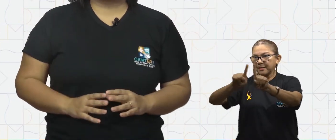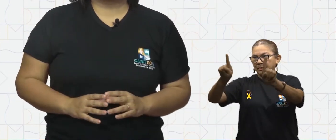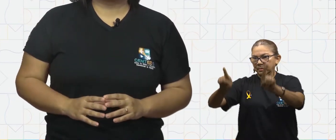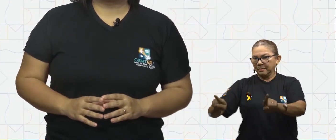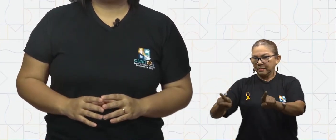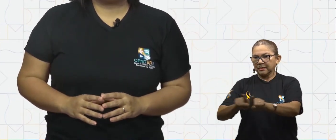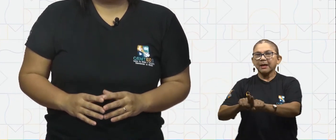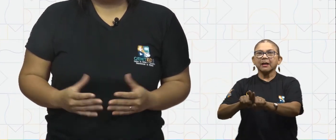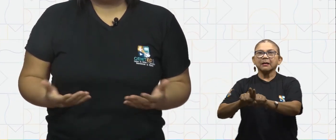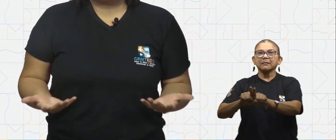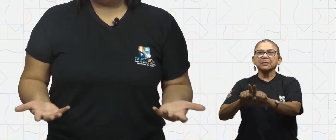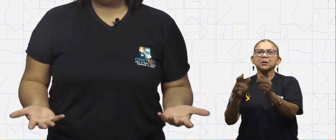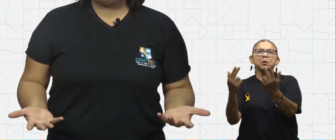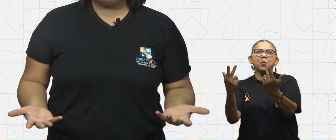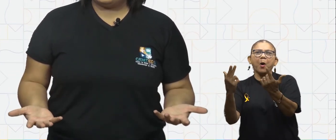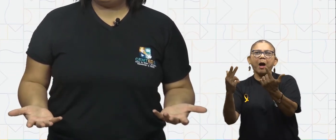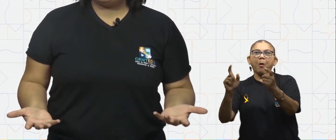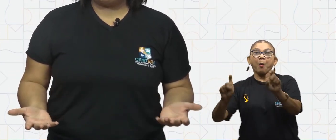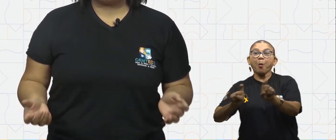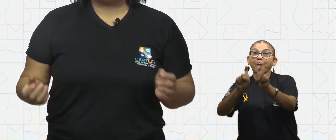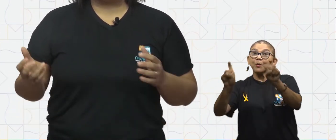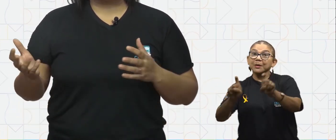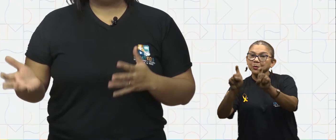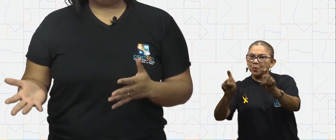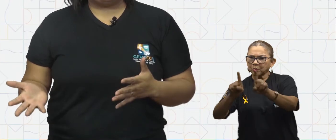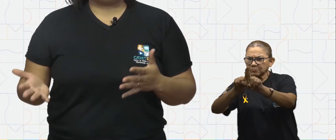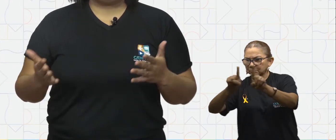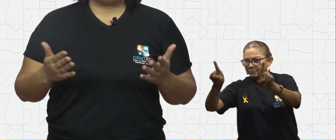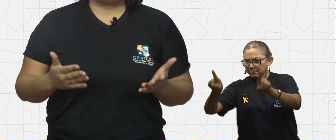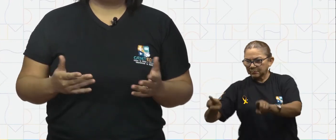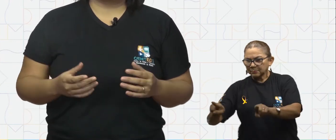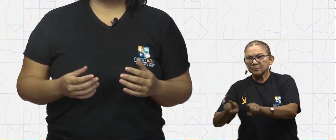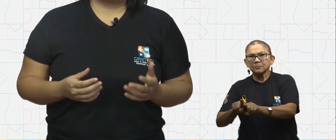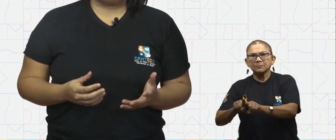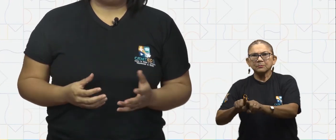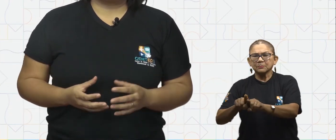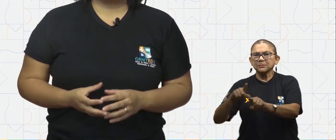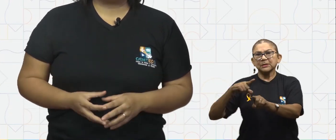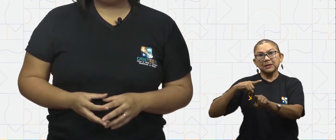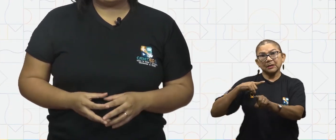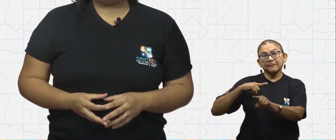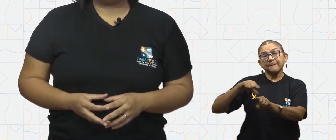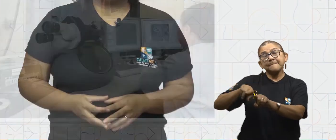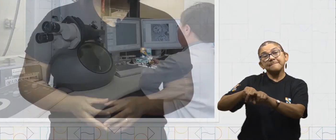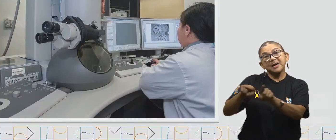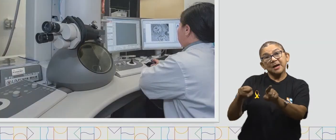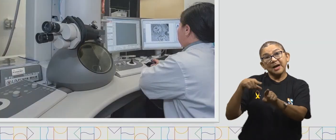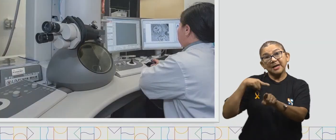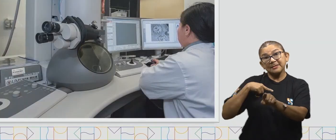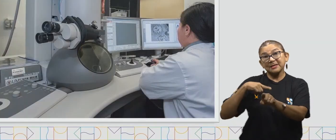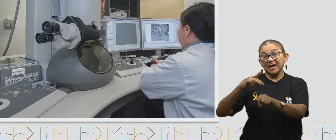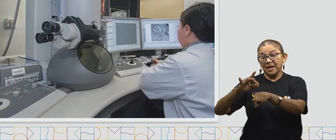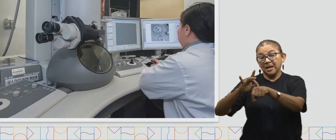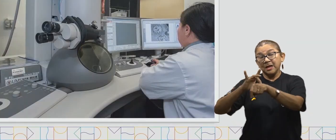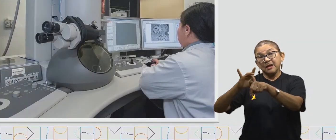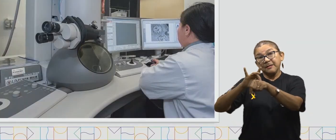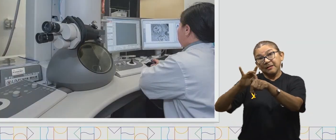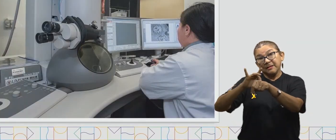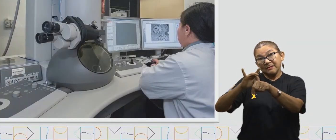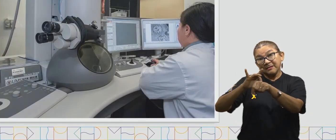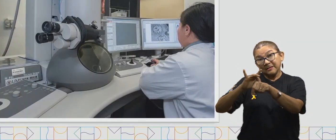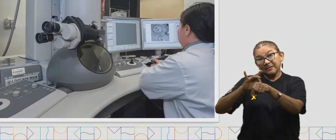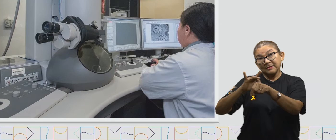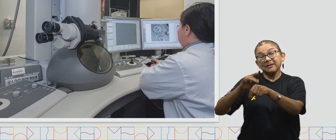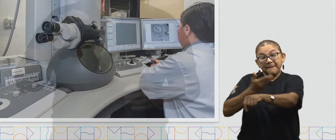como se fosse em um monitor de computador, porém em tons de preto e branco, como é possível observar